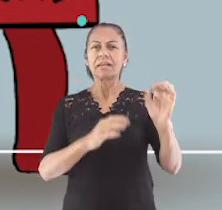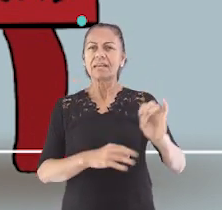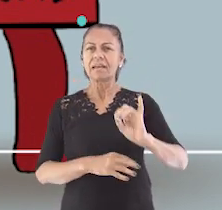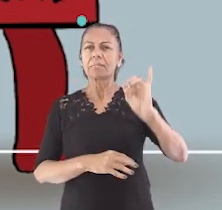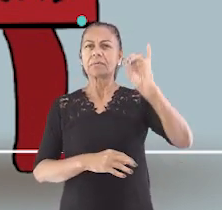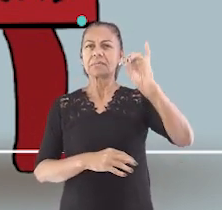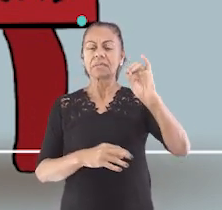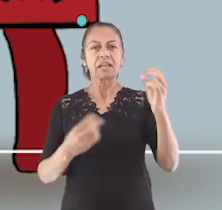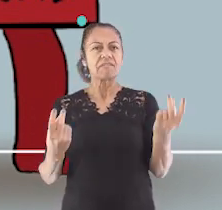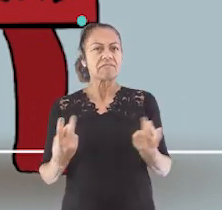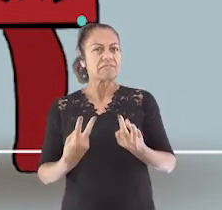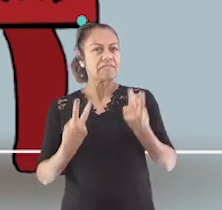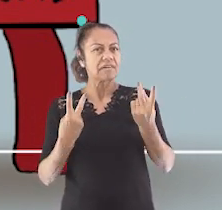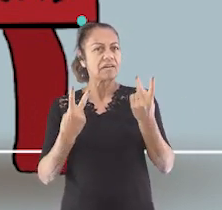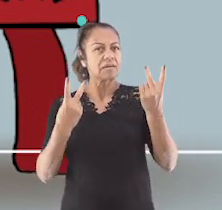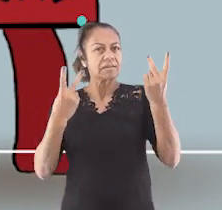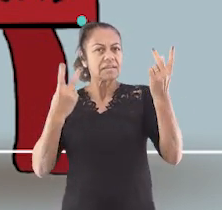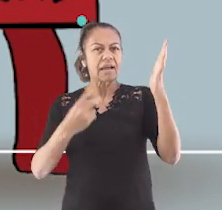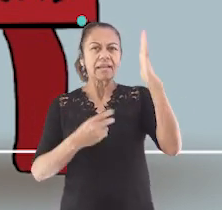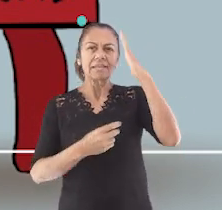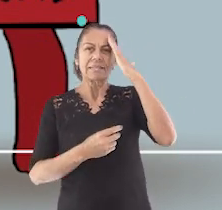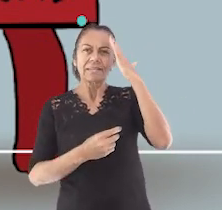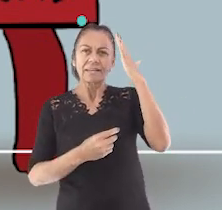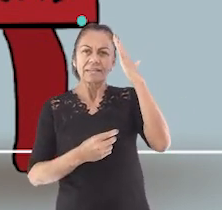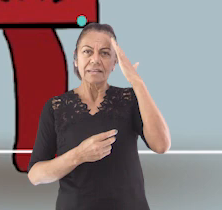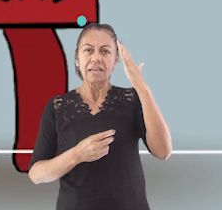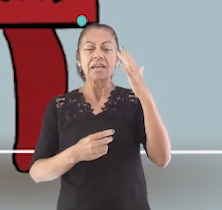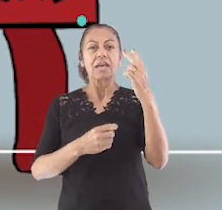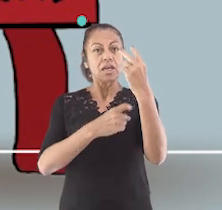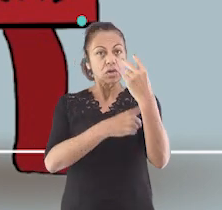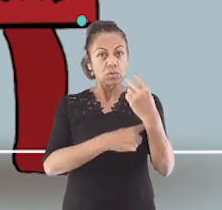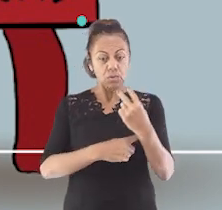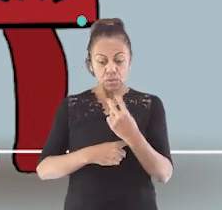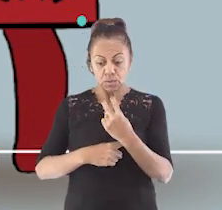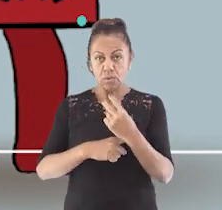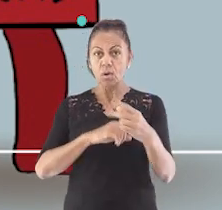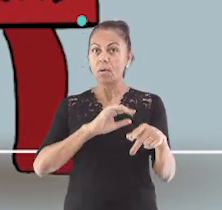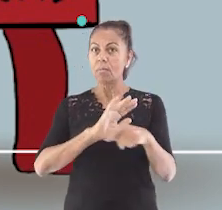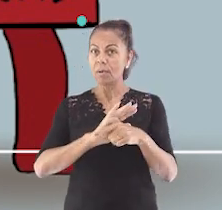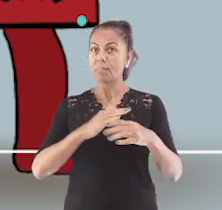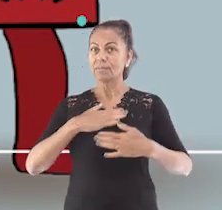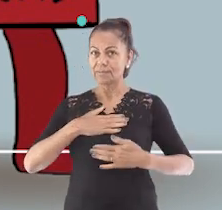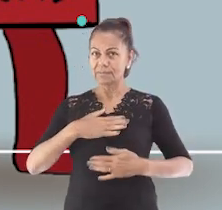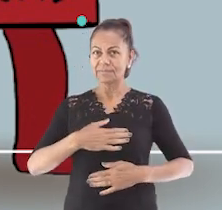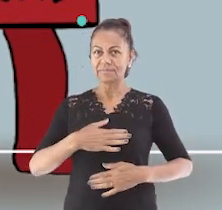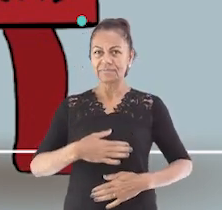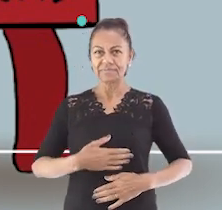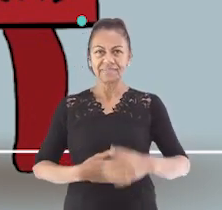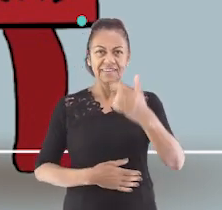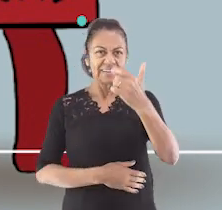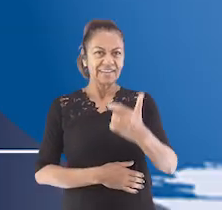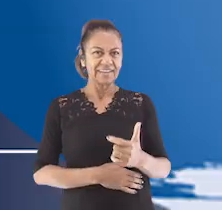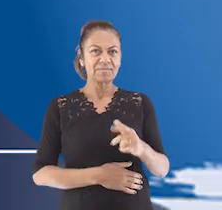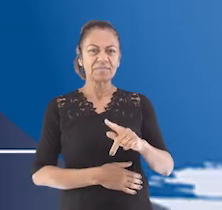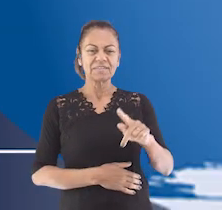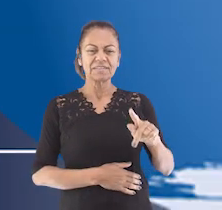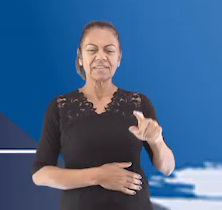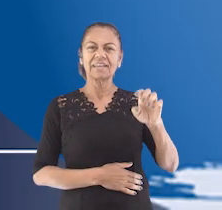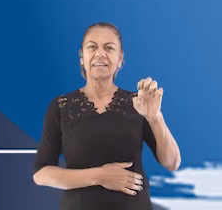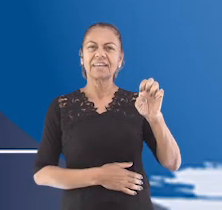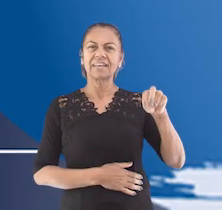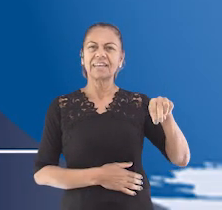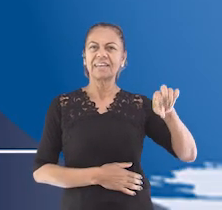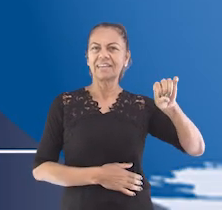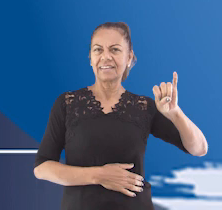mídia e sobre a importância de valorizar, compreender e cuidar do seu próprio corpo. Eu sou